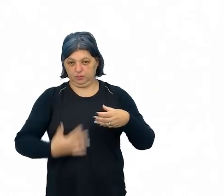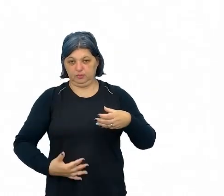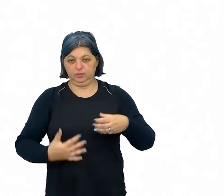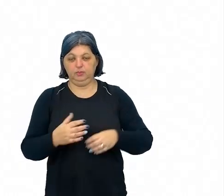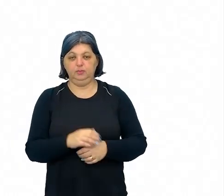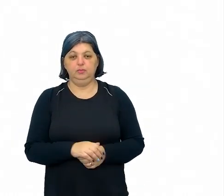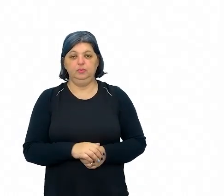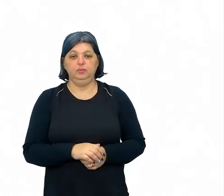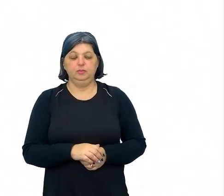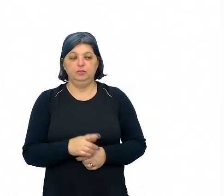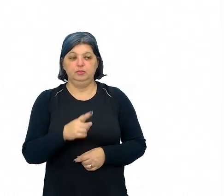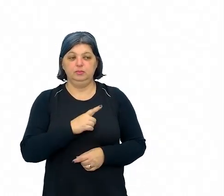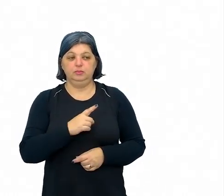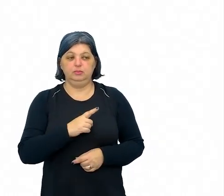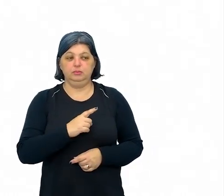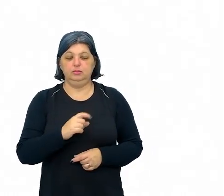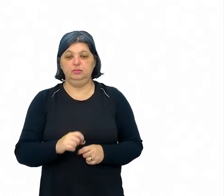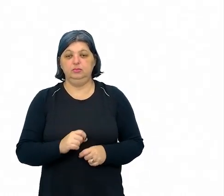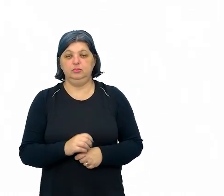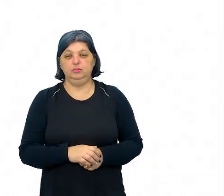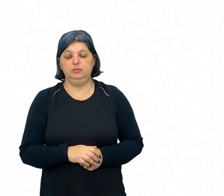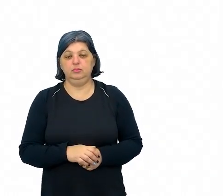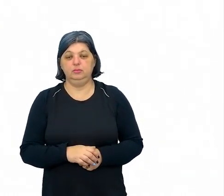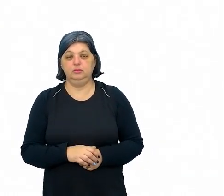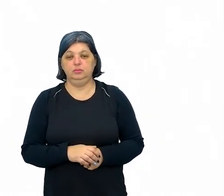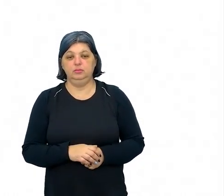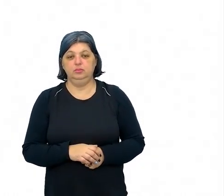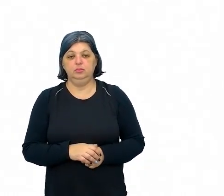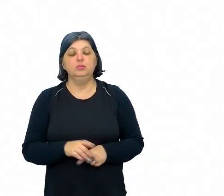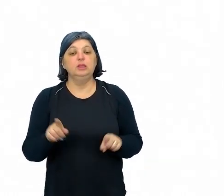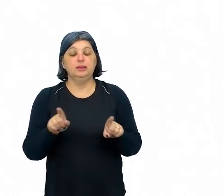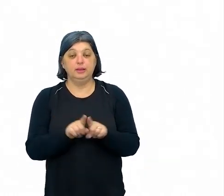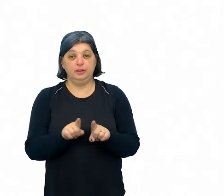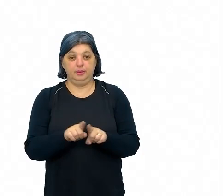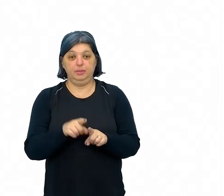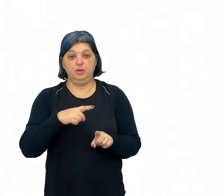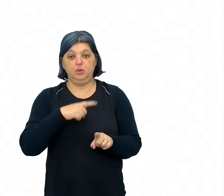gente tem na mente. Aqui a gente tem